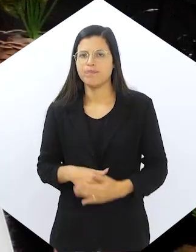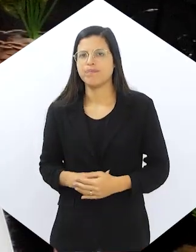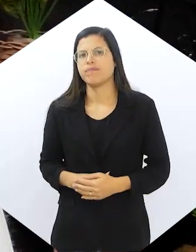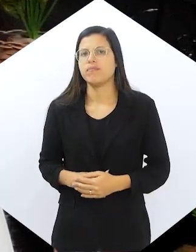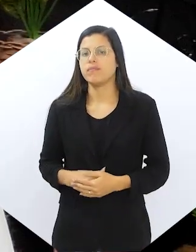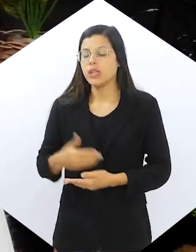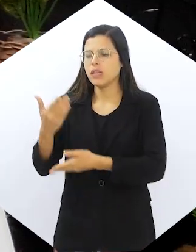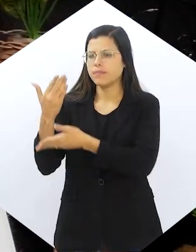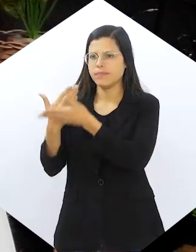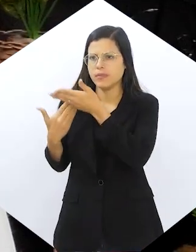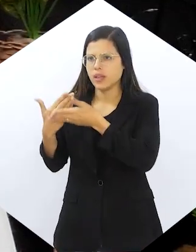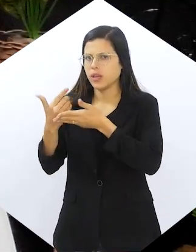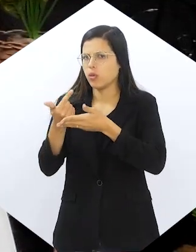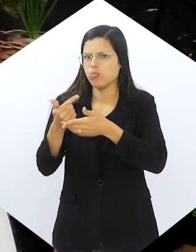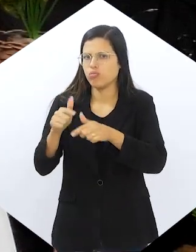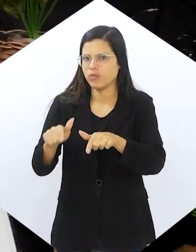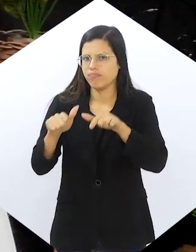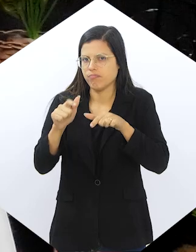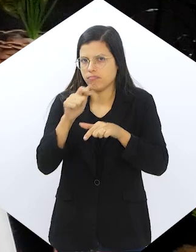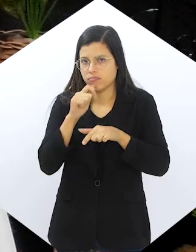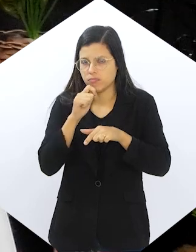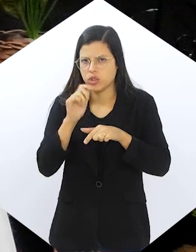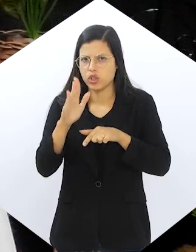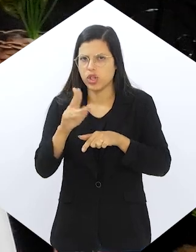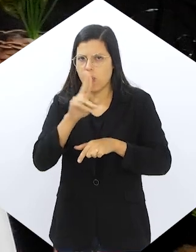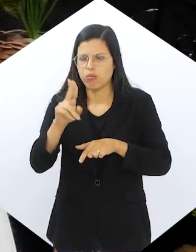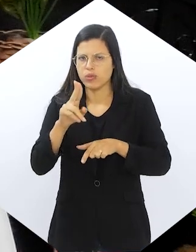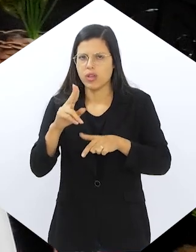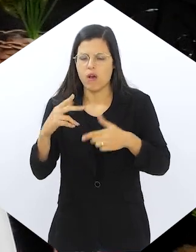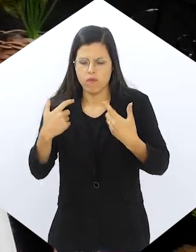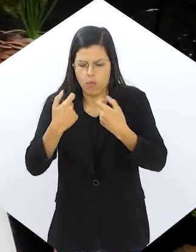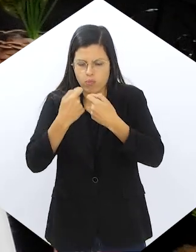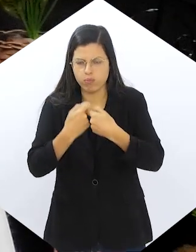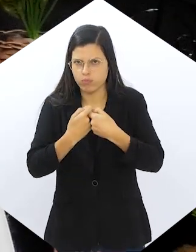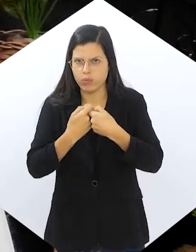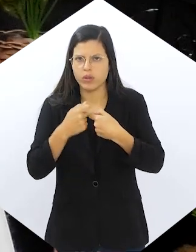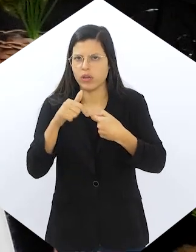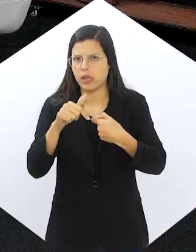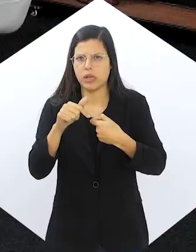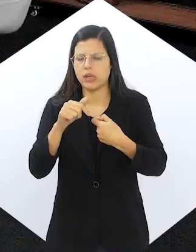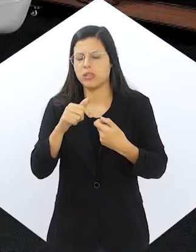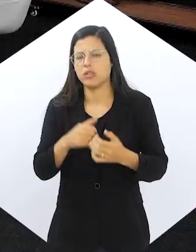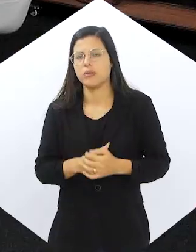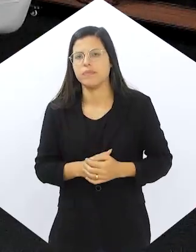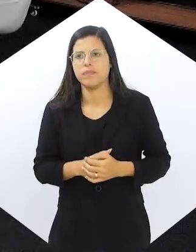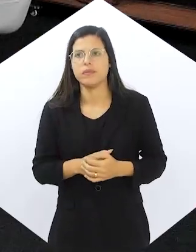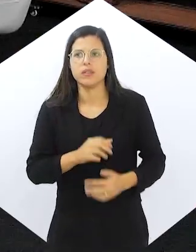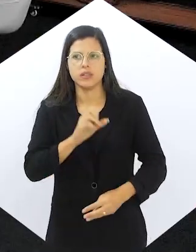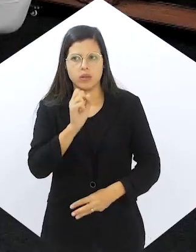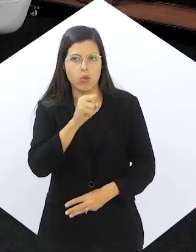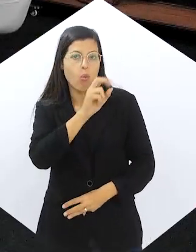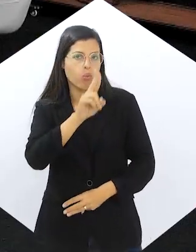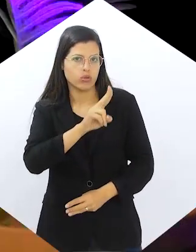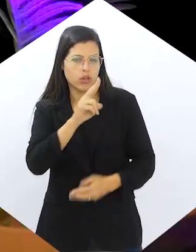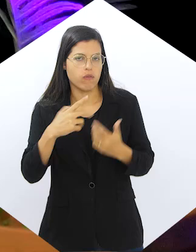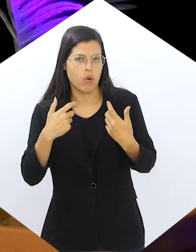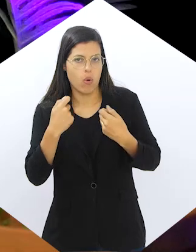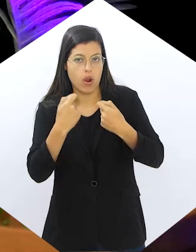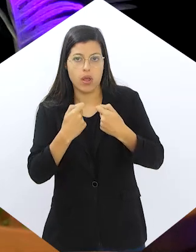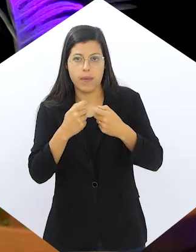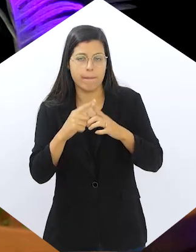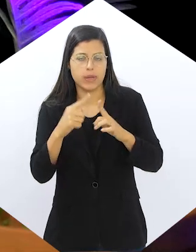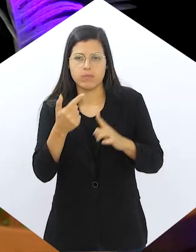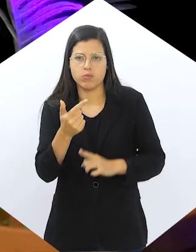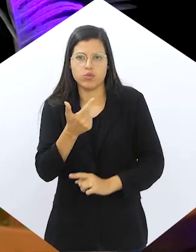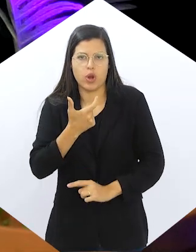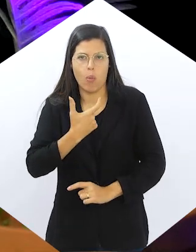ainda ele não tinha o certificado ainda, ele já usava algum colete, alguma identificação? Eu usava o colete, mas ele não